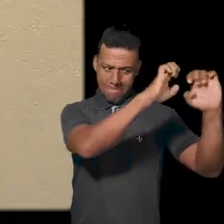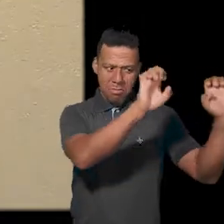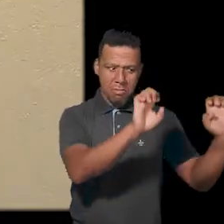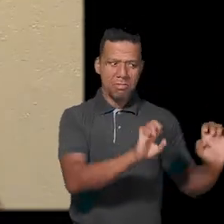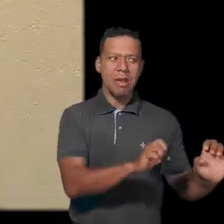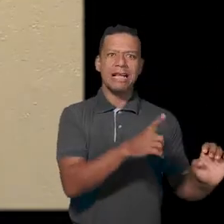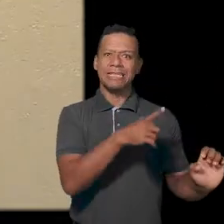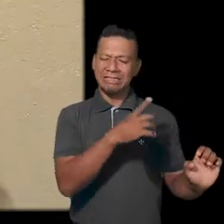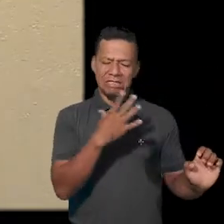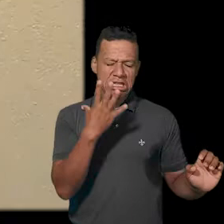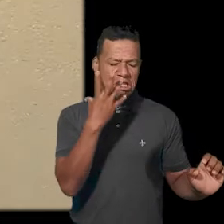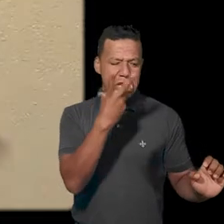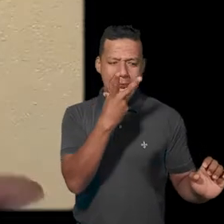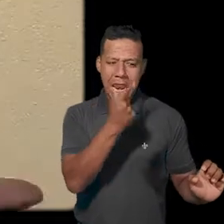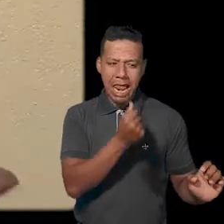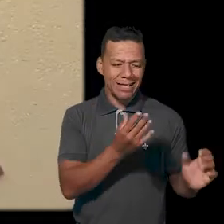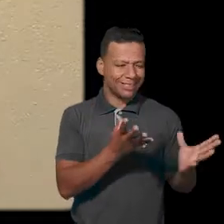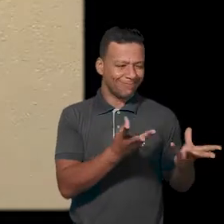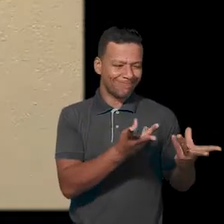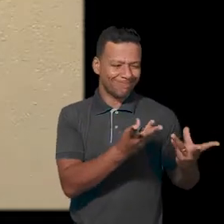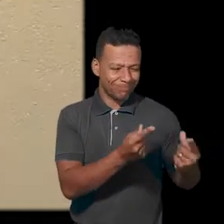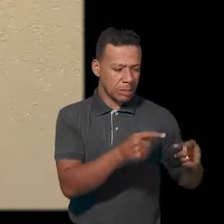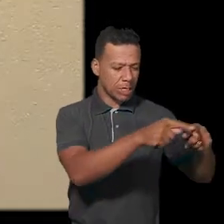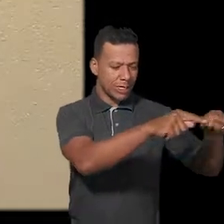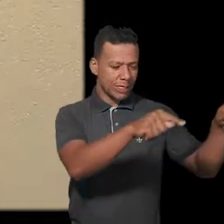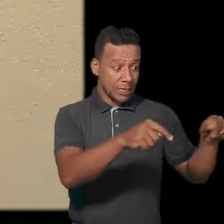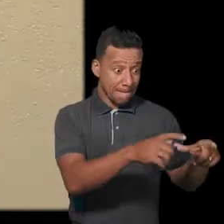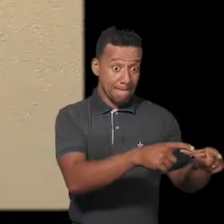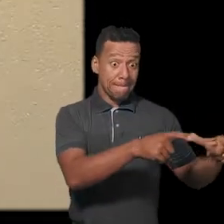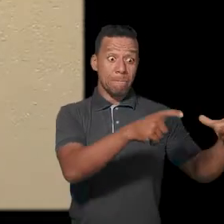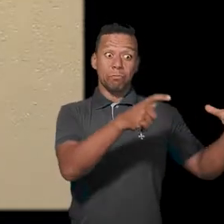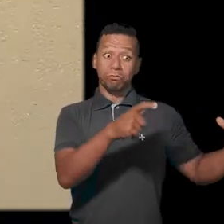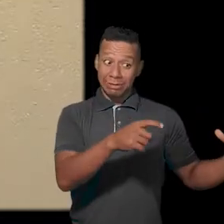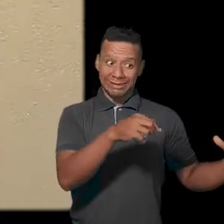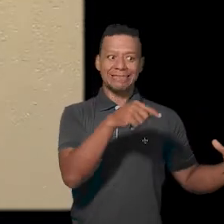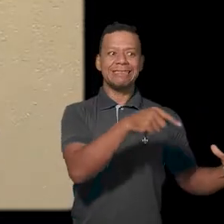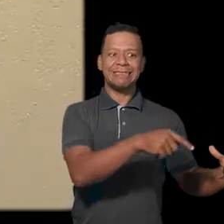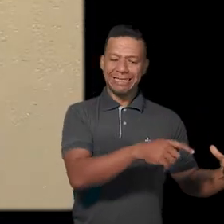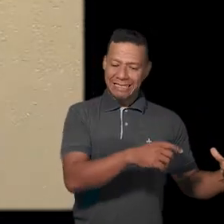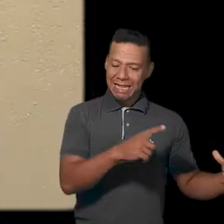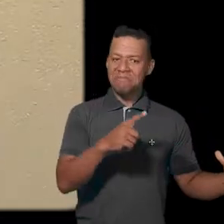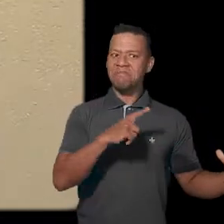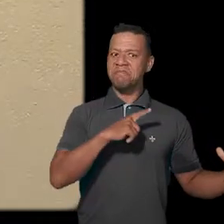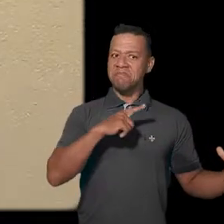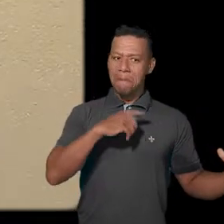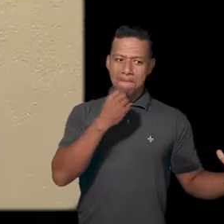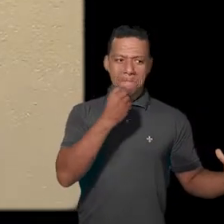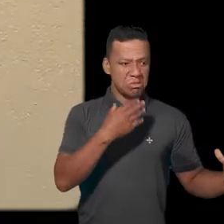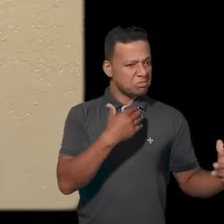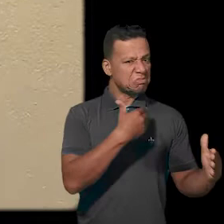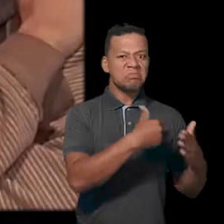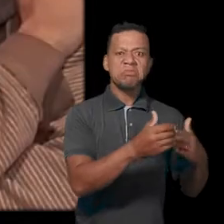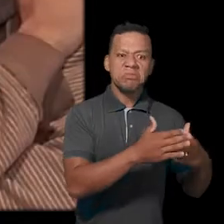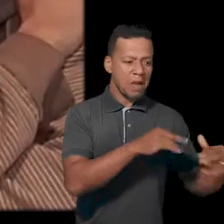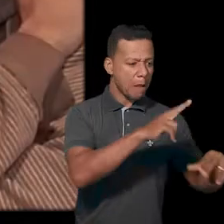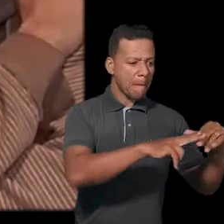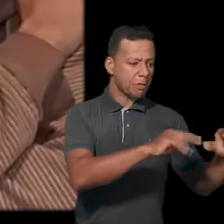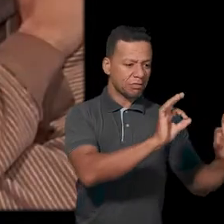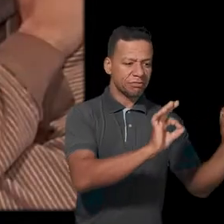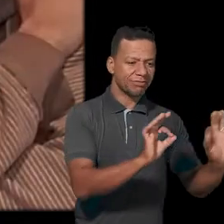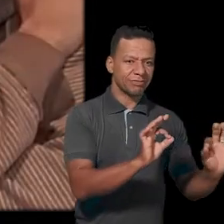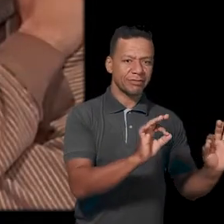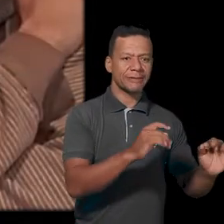é um espaço limpo, é um espaço arejado, é um espaço grande, é um espaço que tem estrutura para você colocar qualquer coisa. É